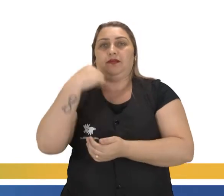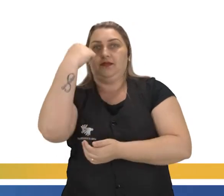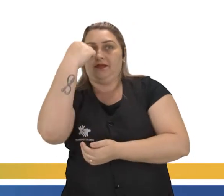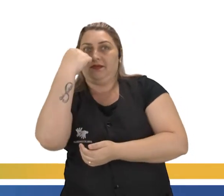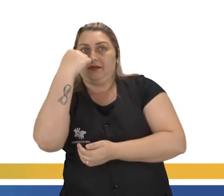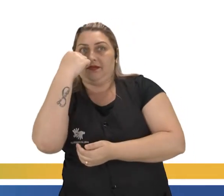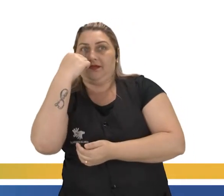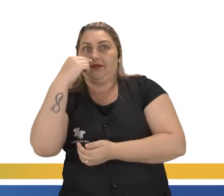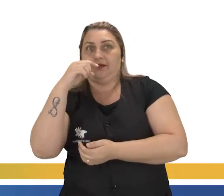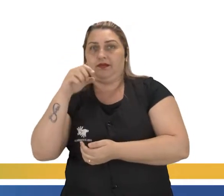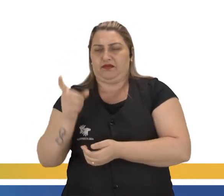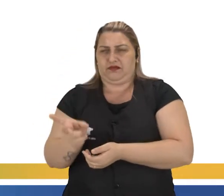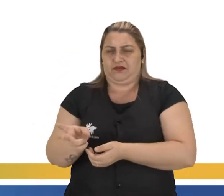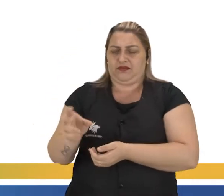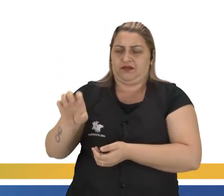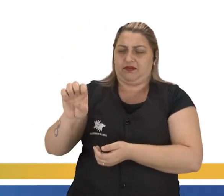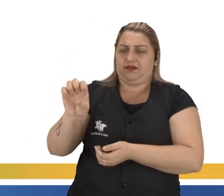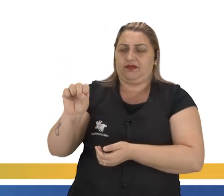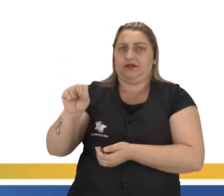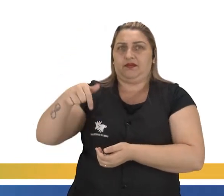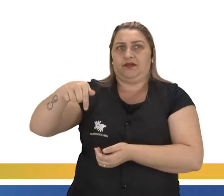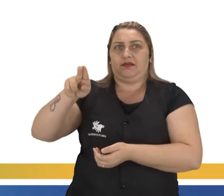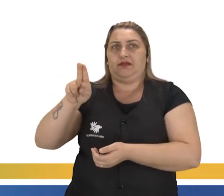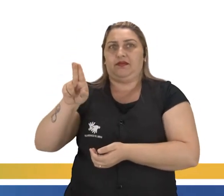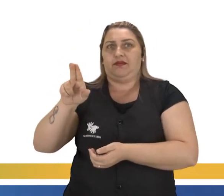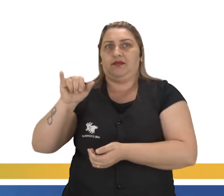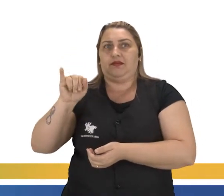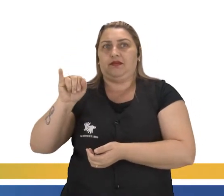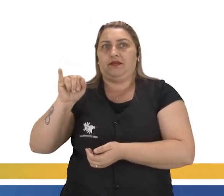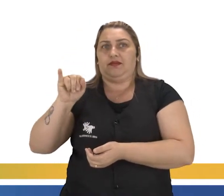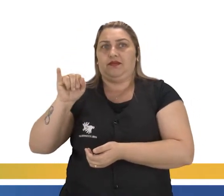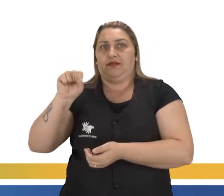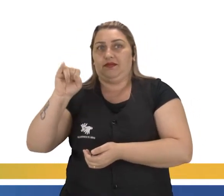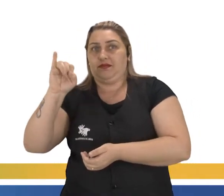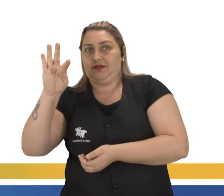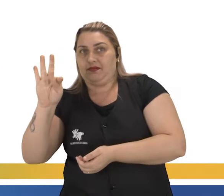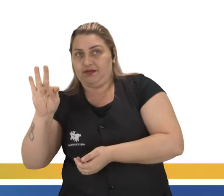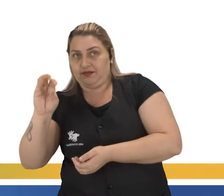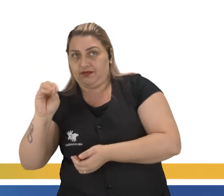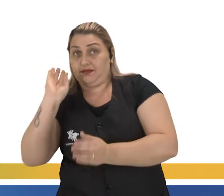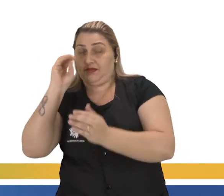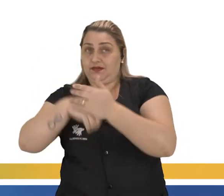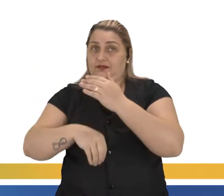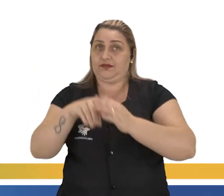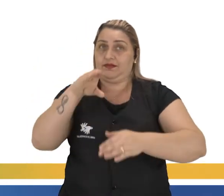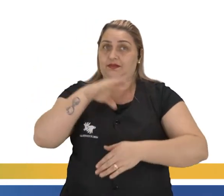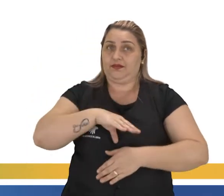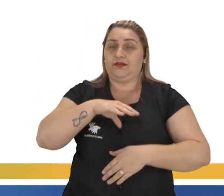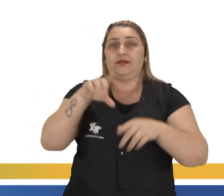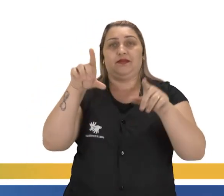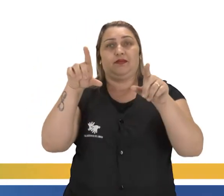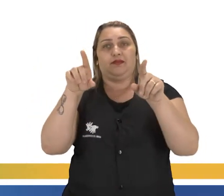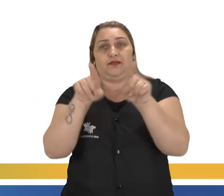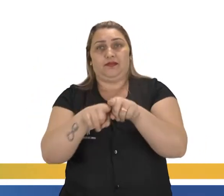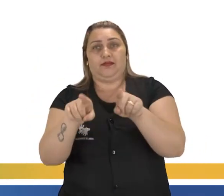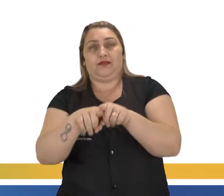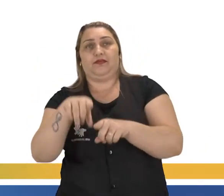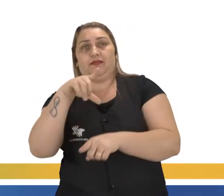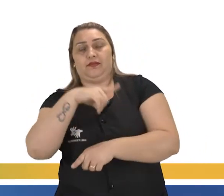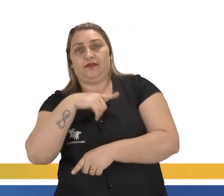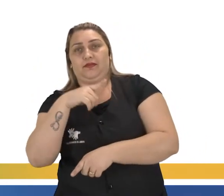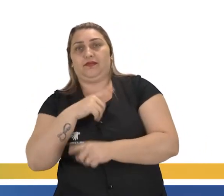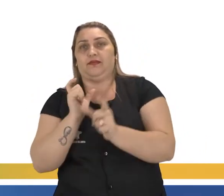espanhol seria exquisito. Exquisito. Dentro do português, eu também tenho